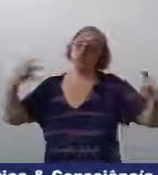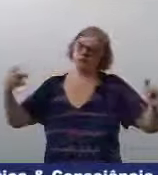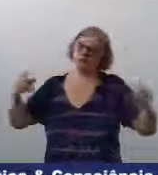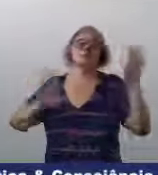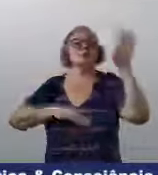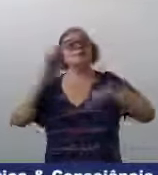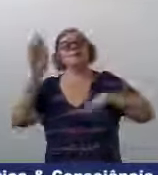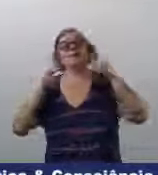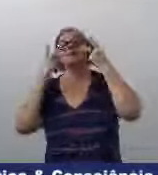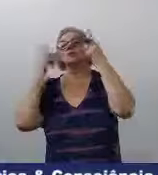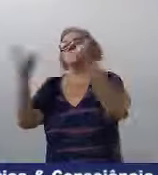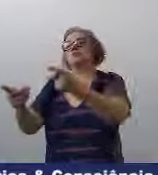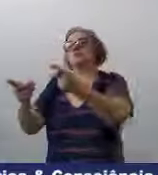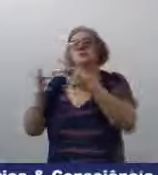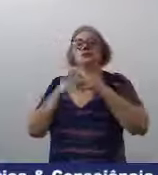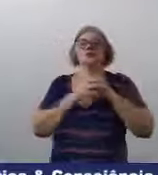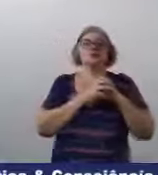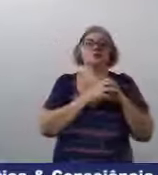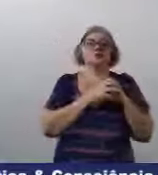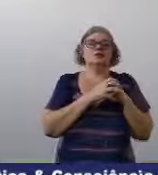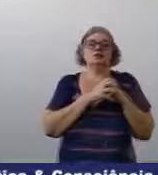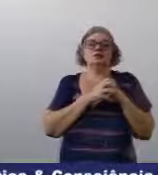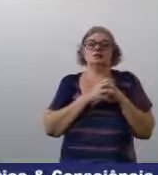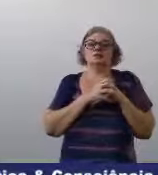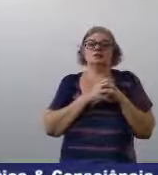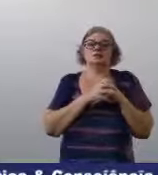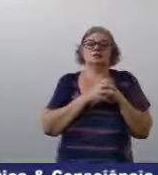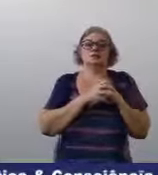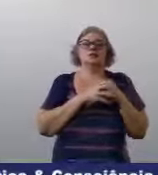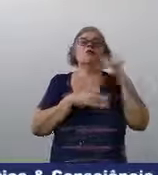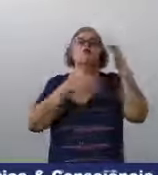certas coisas depende da nossa observação.